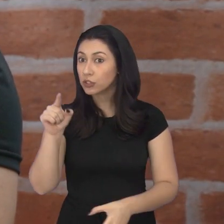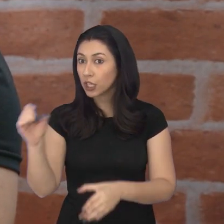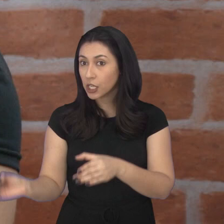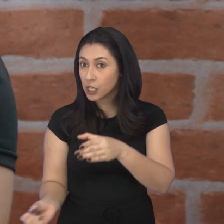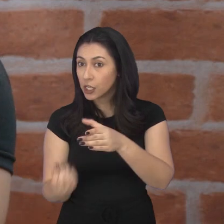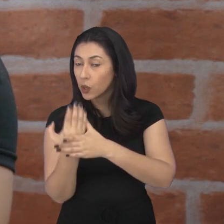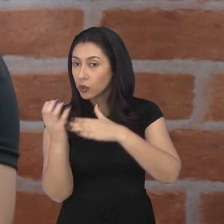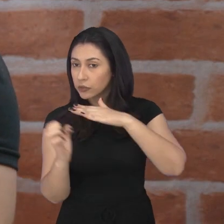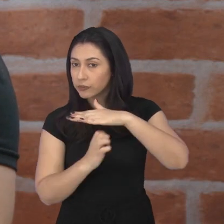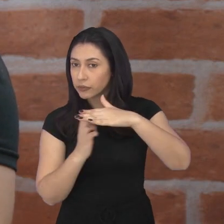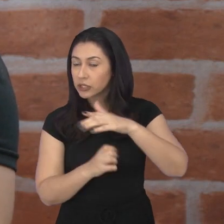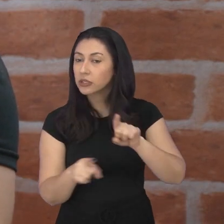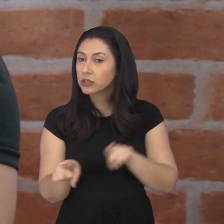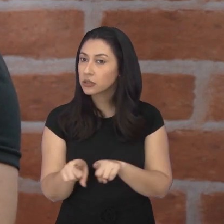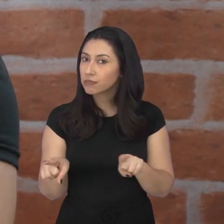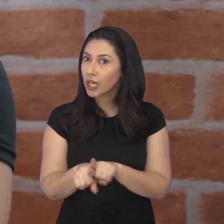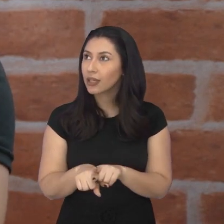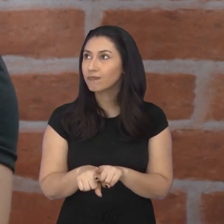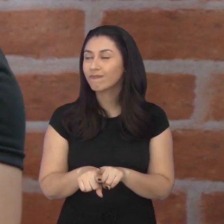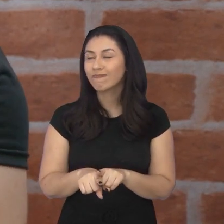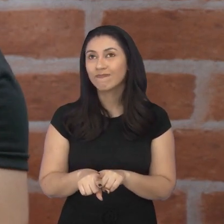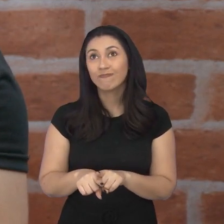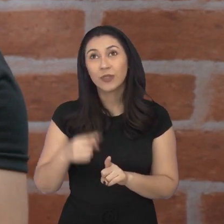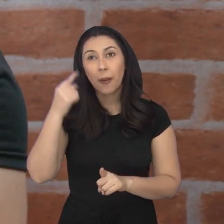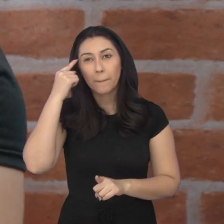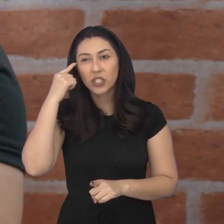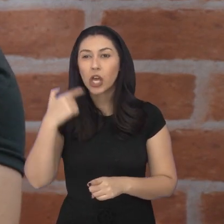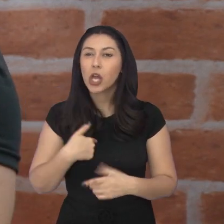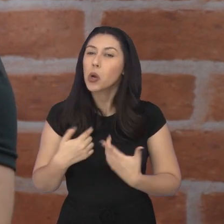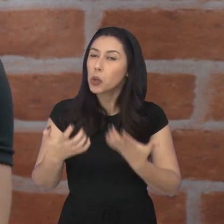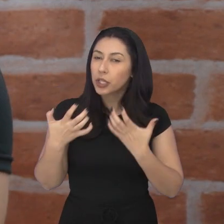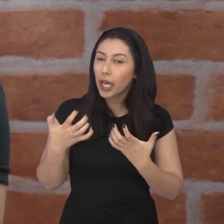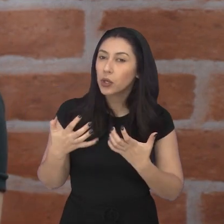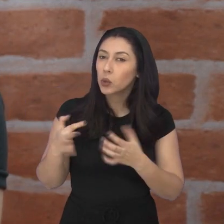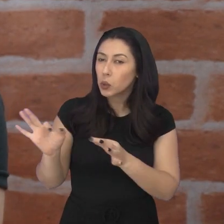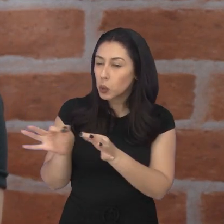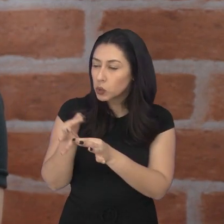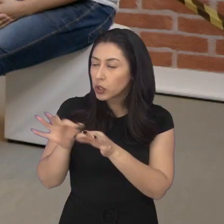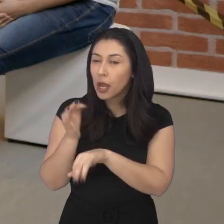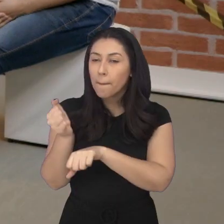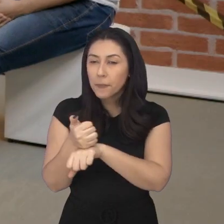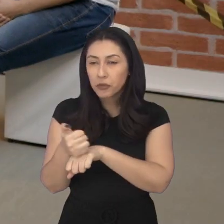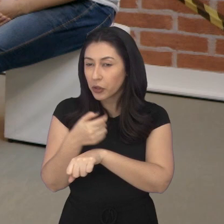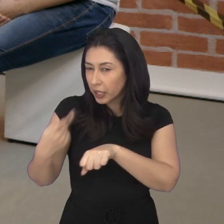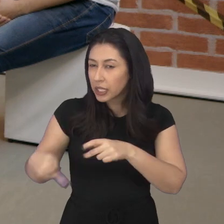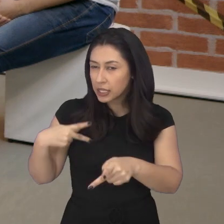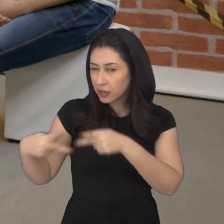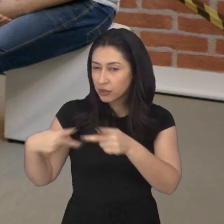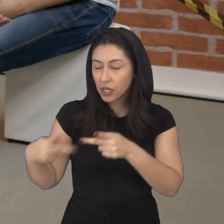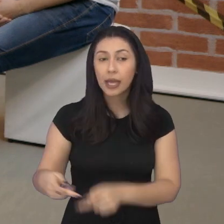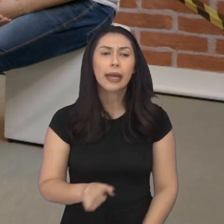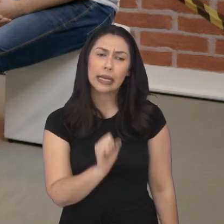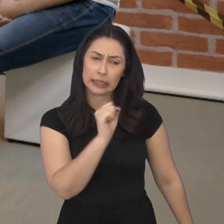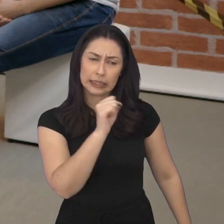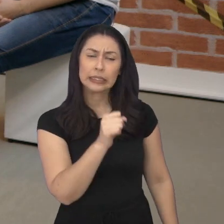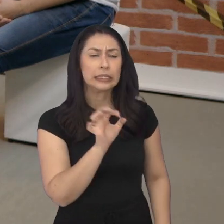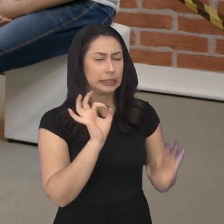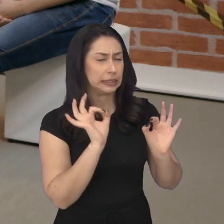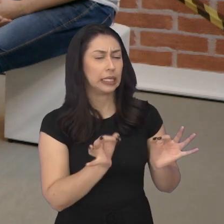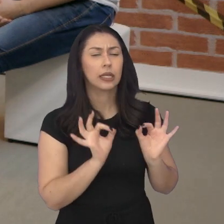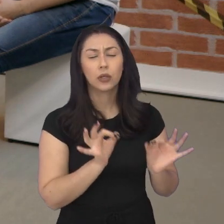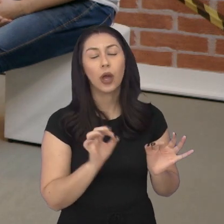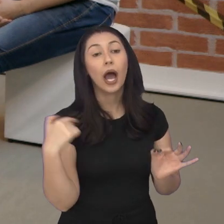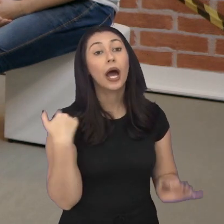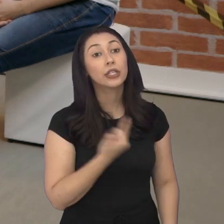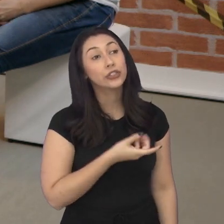empresa, você se preocupou em justamente ter a mão de obra da cidade, as costureiras são da cidade, não é isso? São, com certeza. A gente tenta valorizar de todas